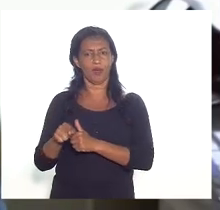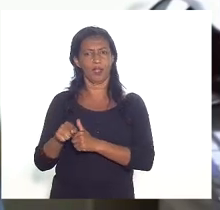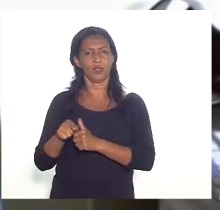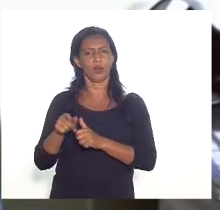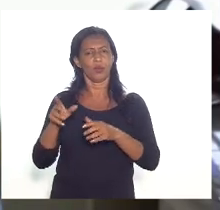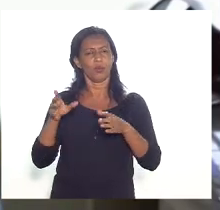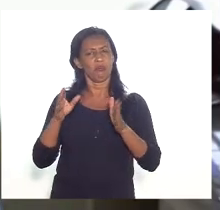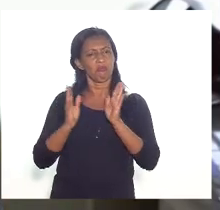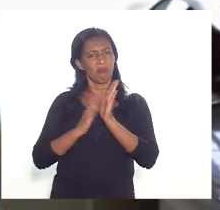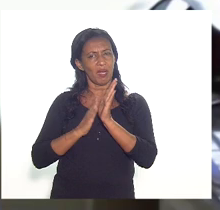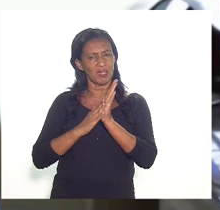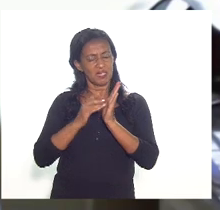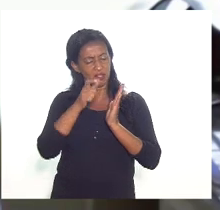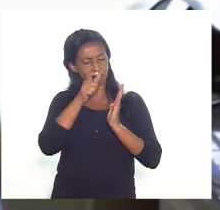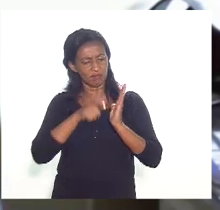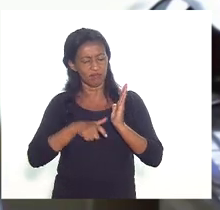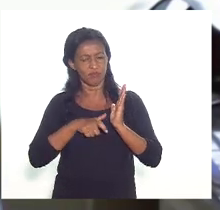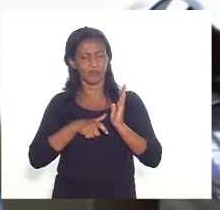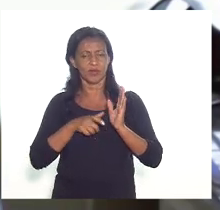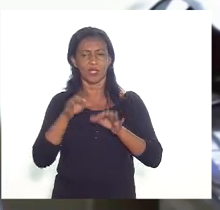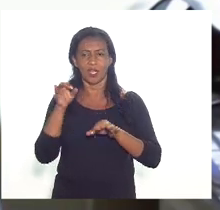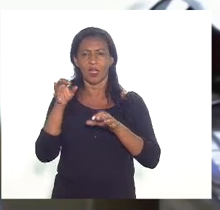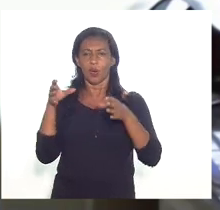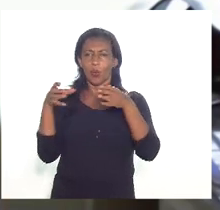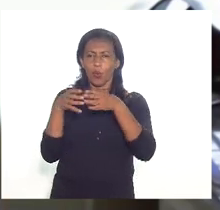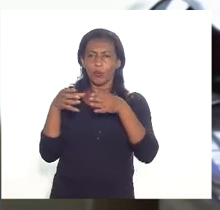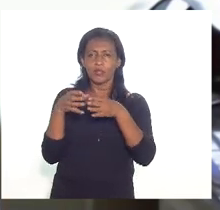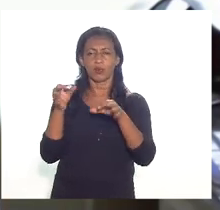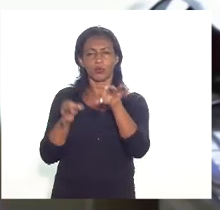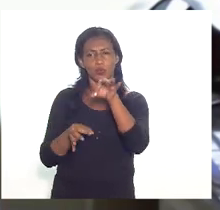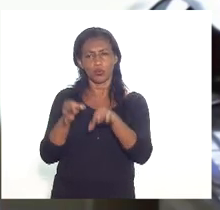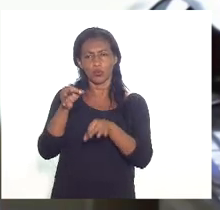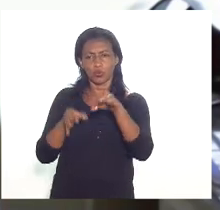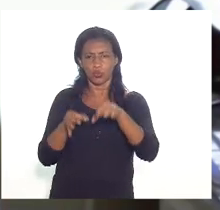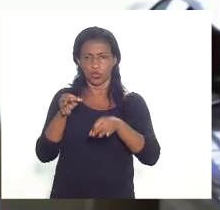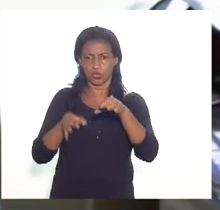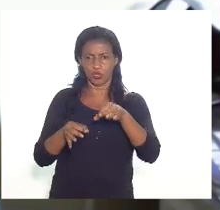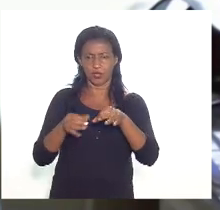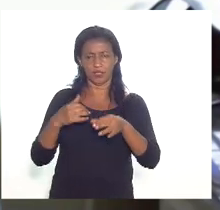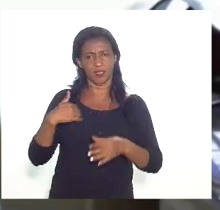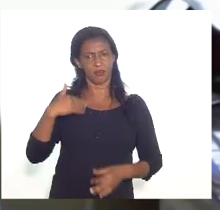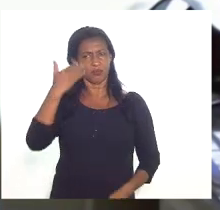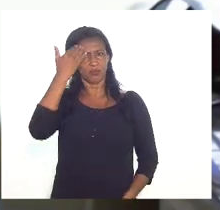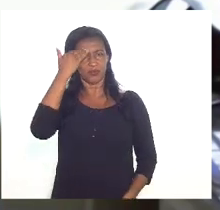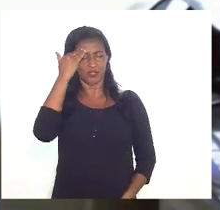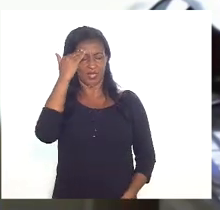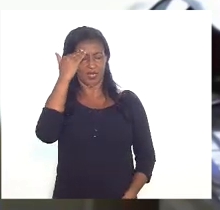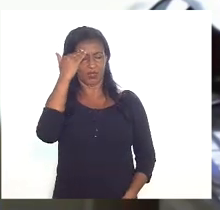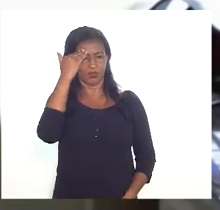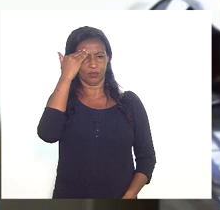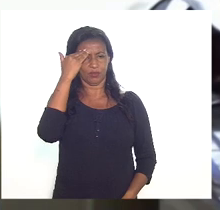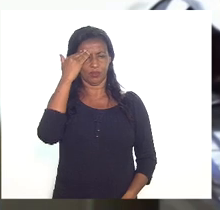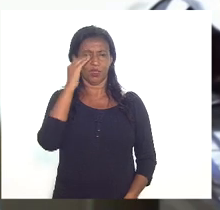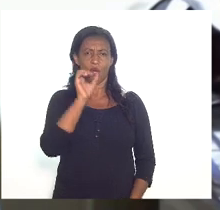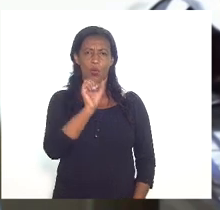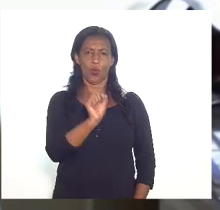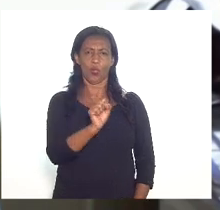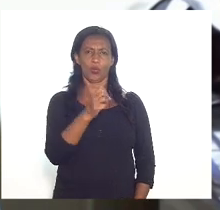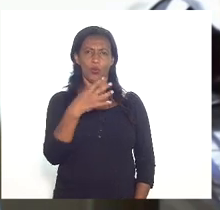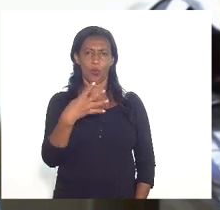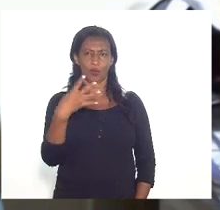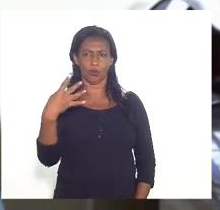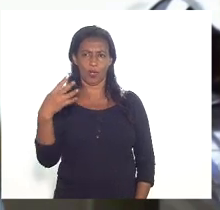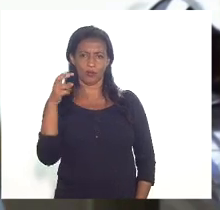Justiça, porque entendo que a Lei das Metas, a 8445 de